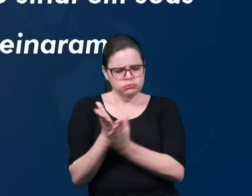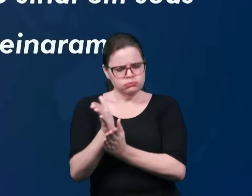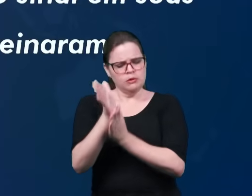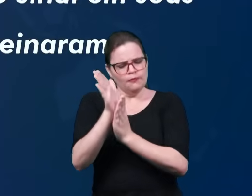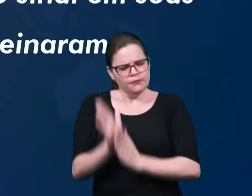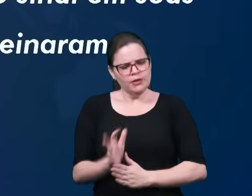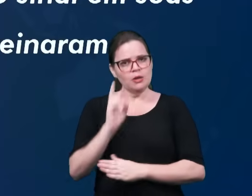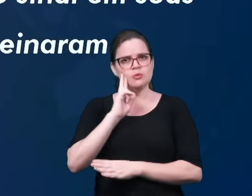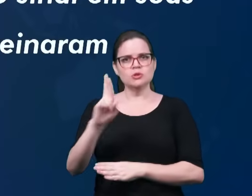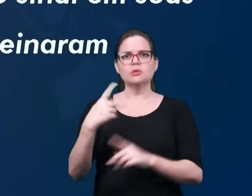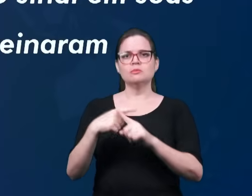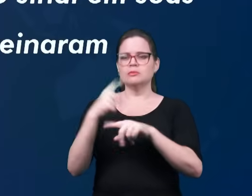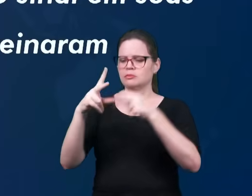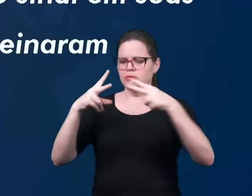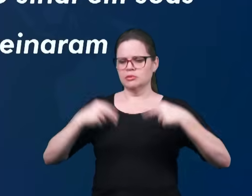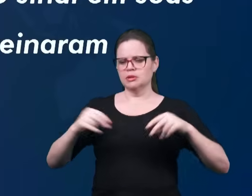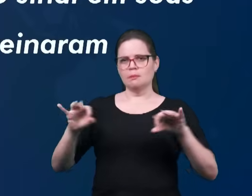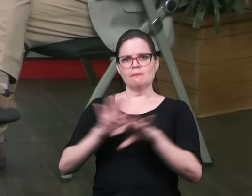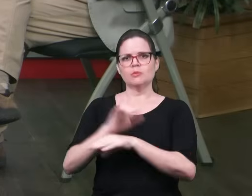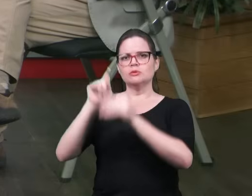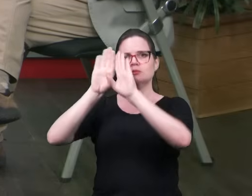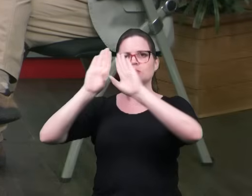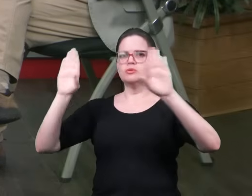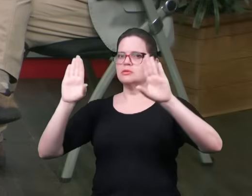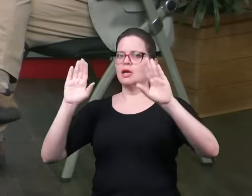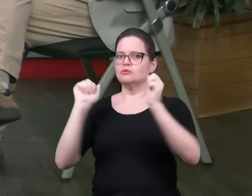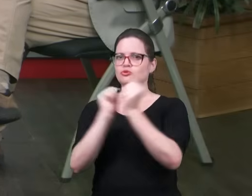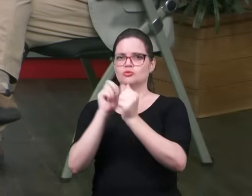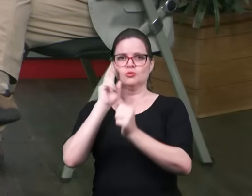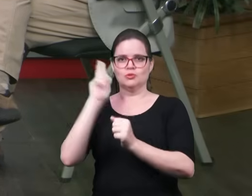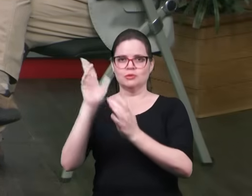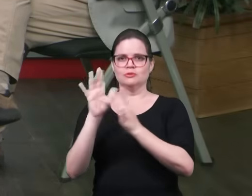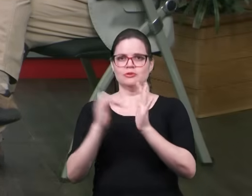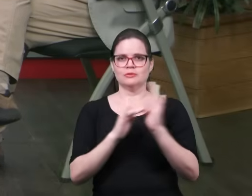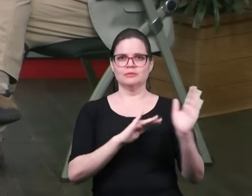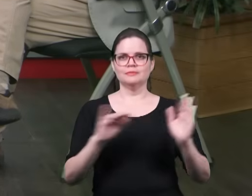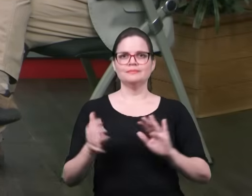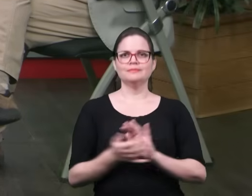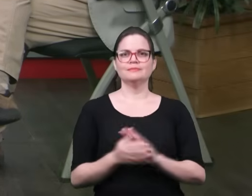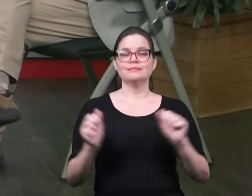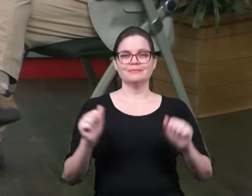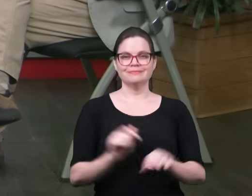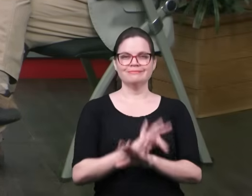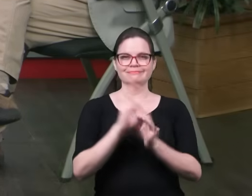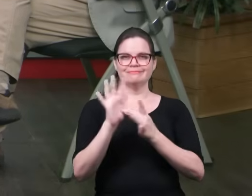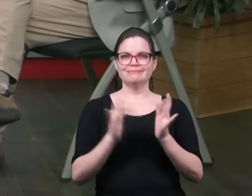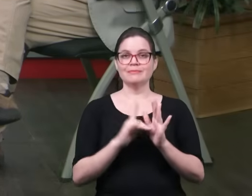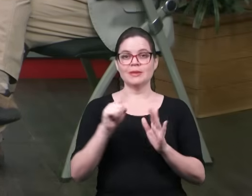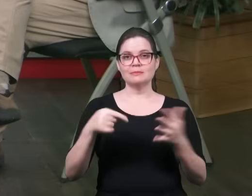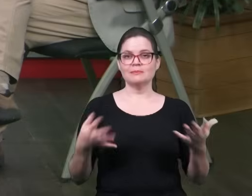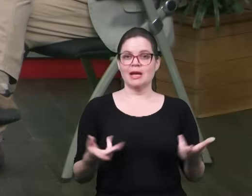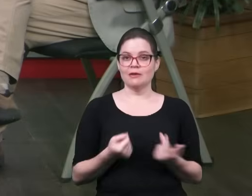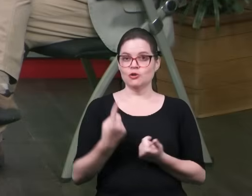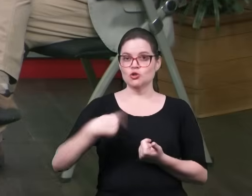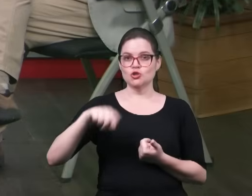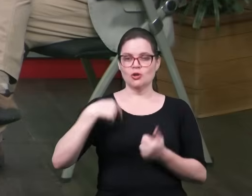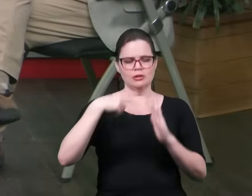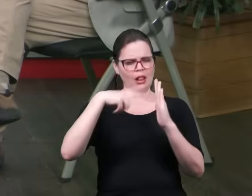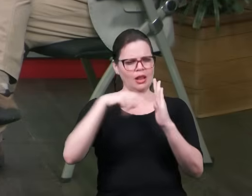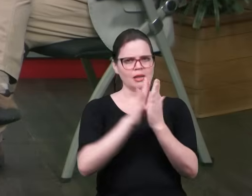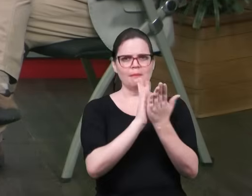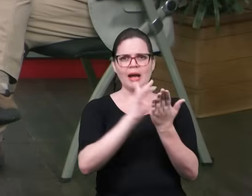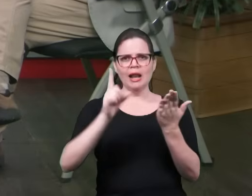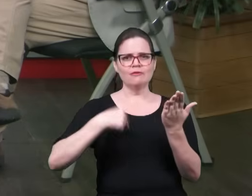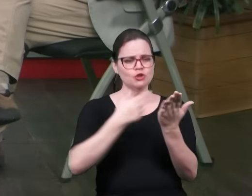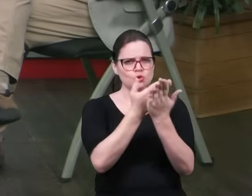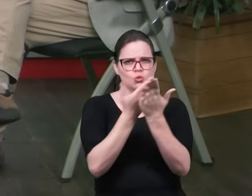sua recompensa já está aqui. Glória a Jesus. E é maravilhoso a gente ver, ao longo de toda a palavra, que